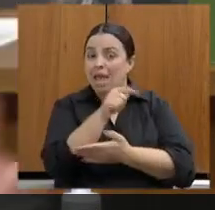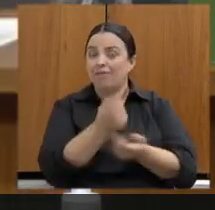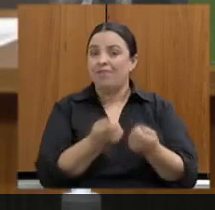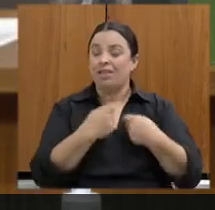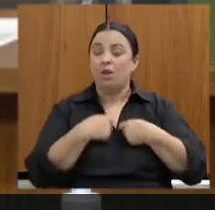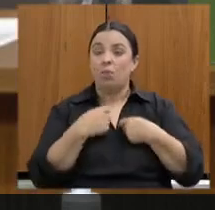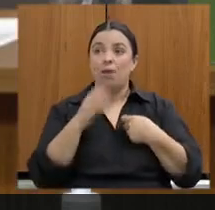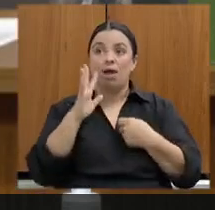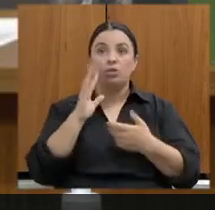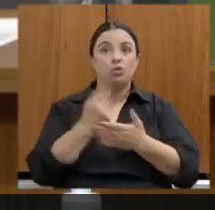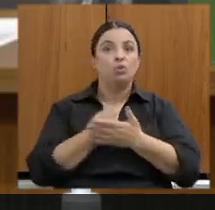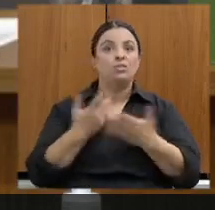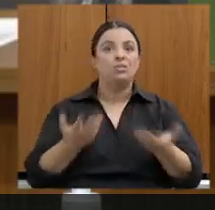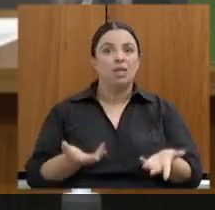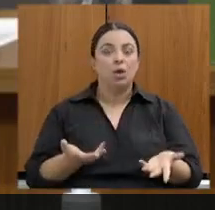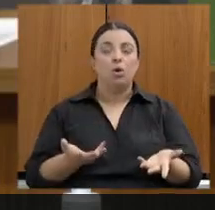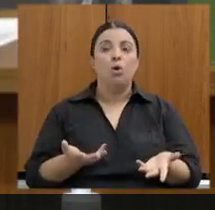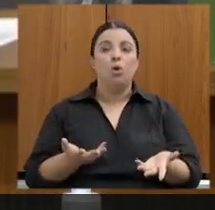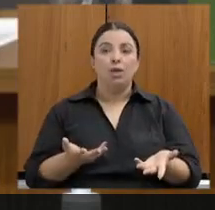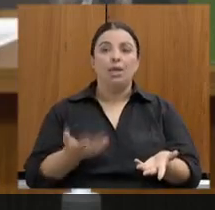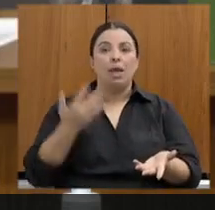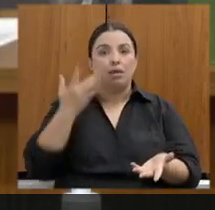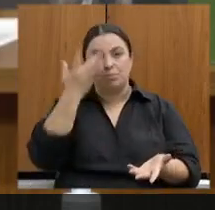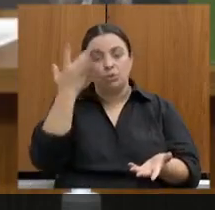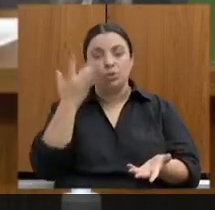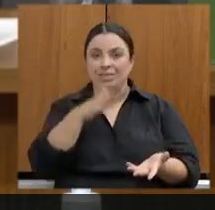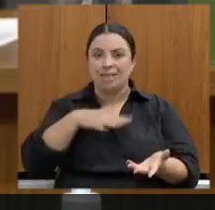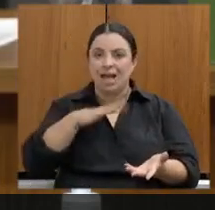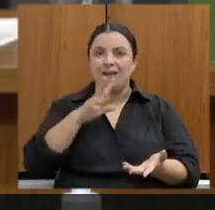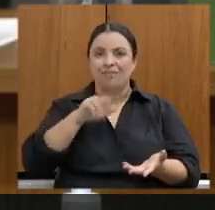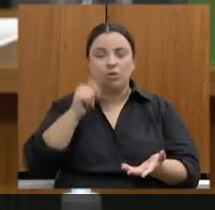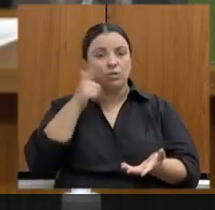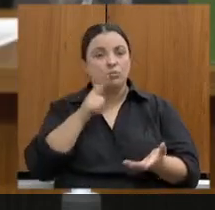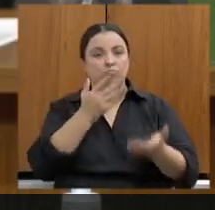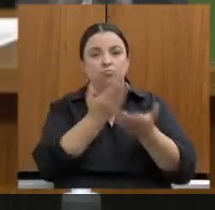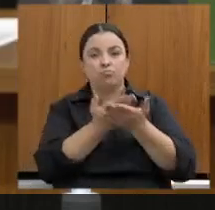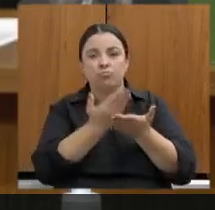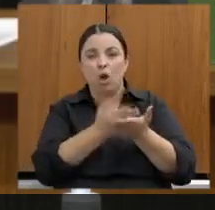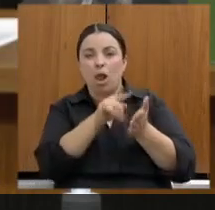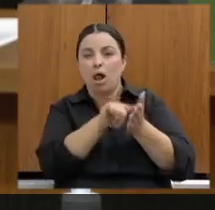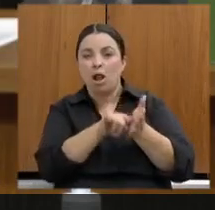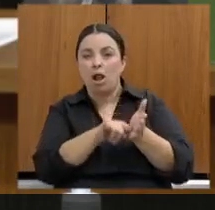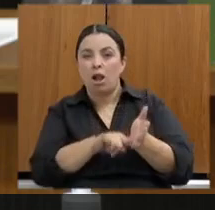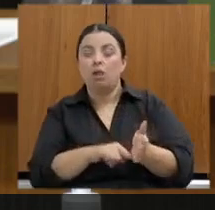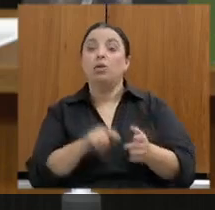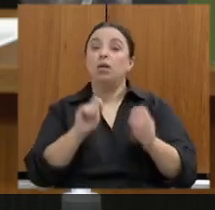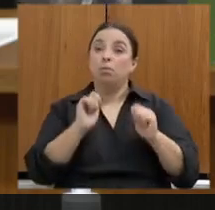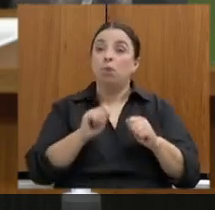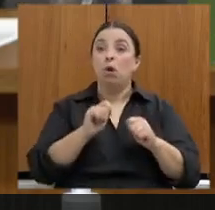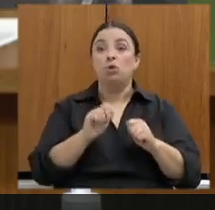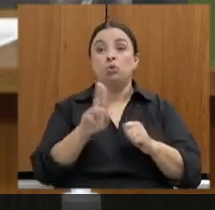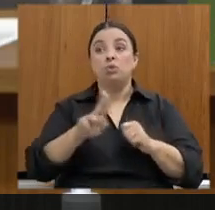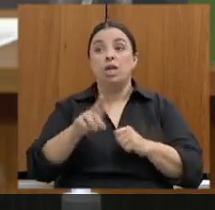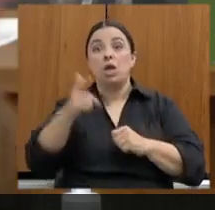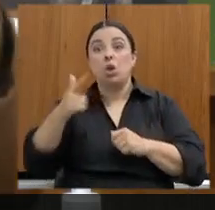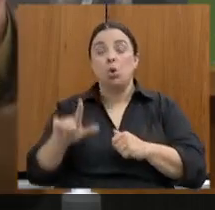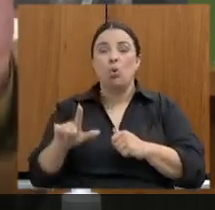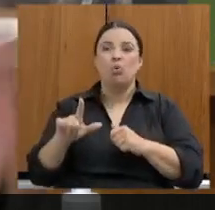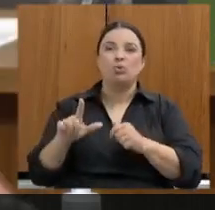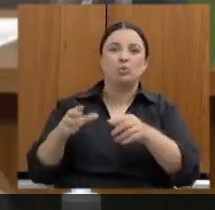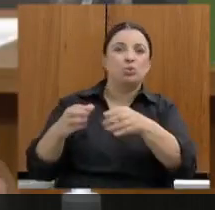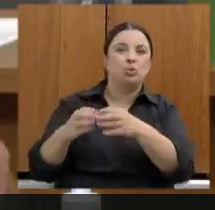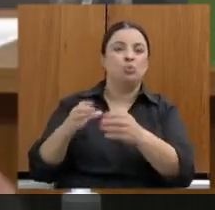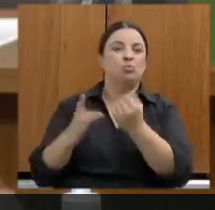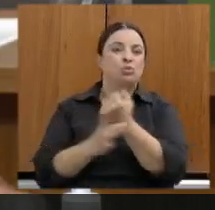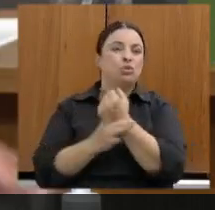aquelas pessoas e vão poder fazer um estúdio o esses tudo depois pode servir para os outros ovos de segurança pode e vai